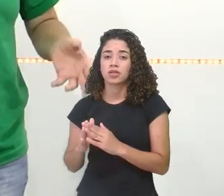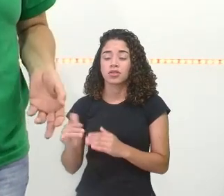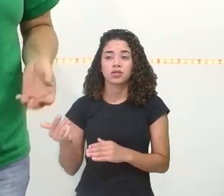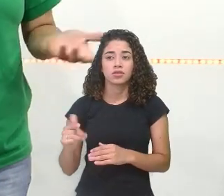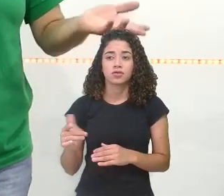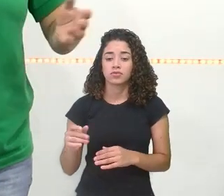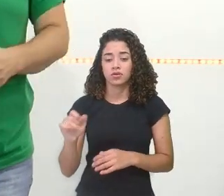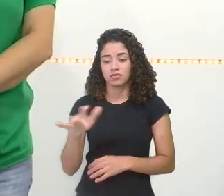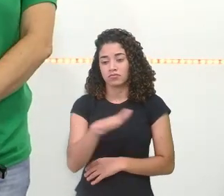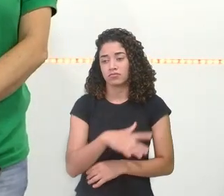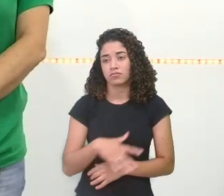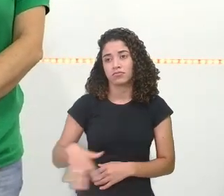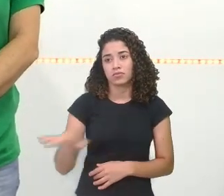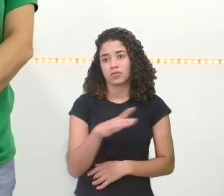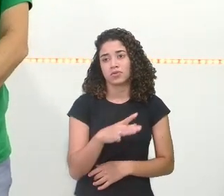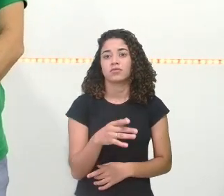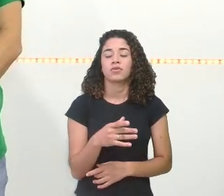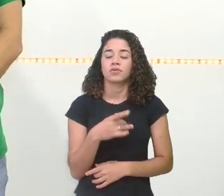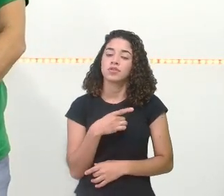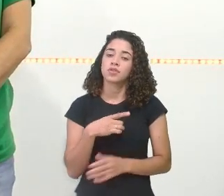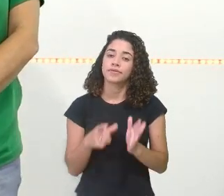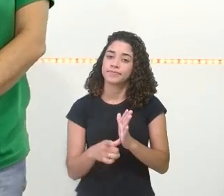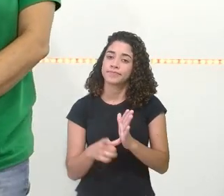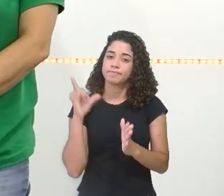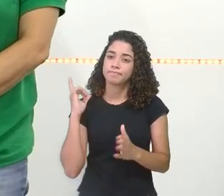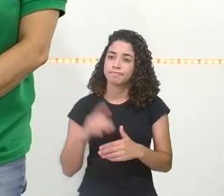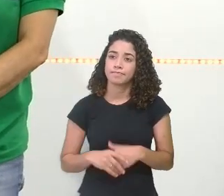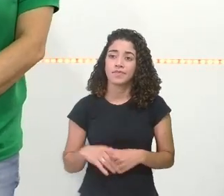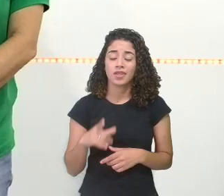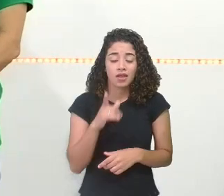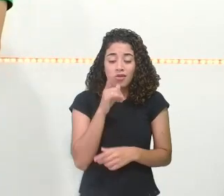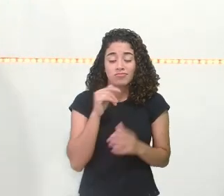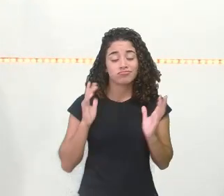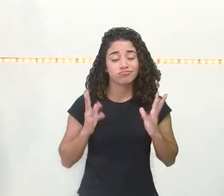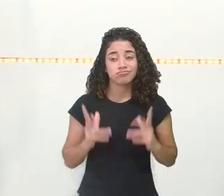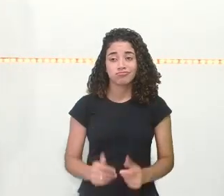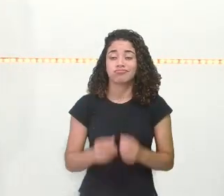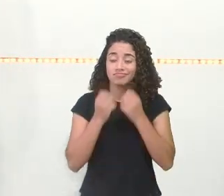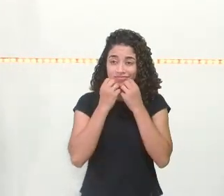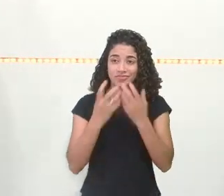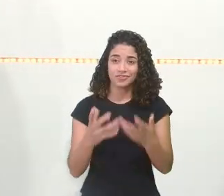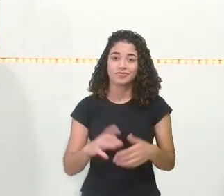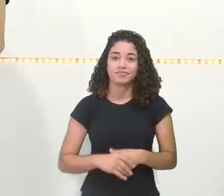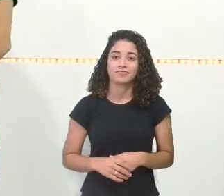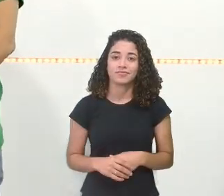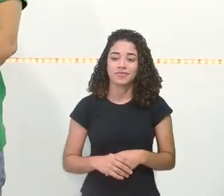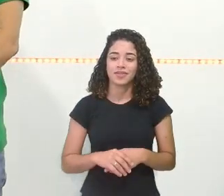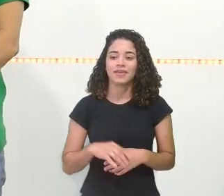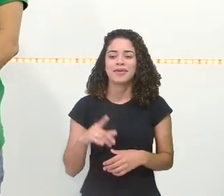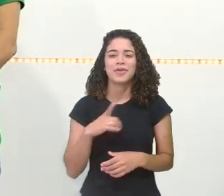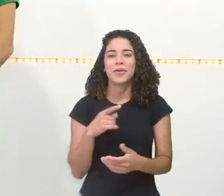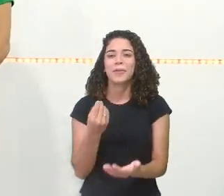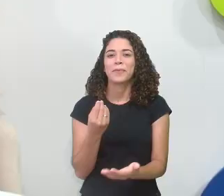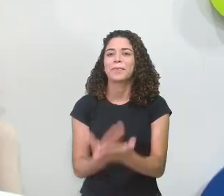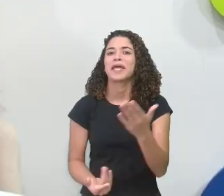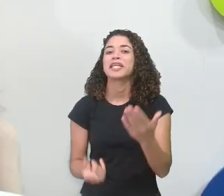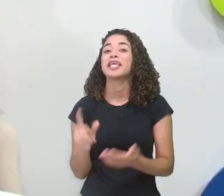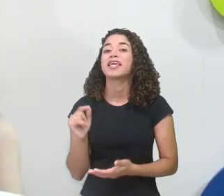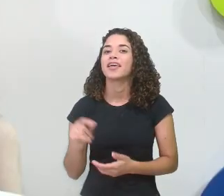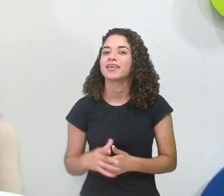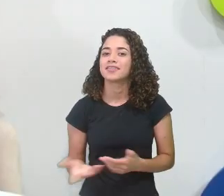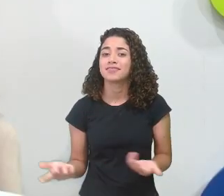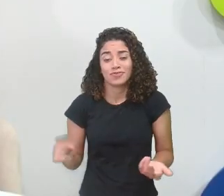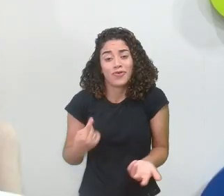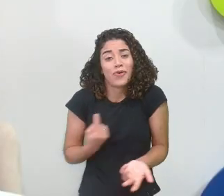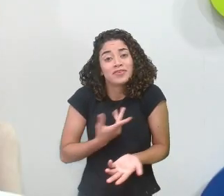aquele espaço legal que a gente tinha natural, né? Era uma água tão limpinha, dá uma pena. E só quem tem a perder somos nós, não é, professora Sandra? É